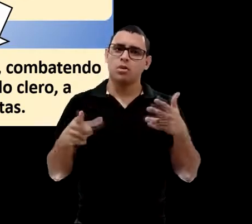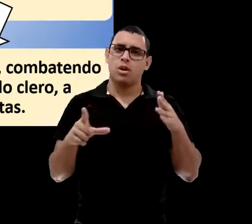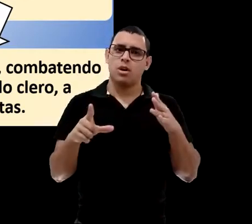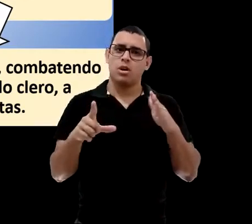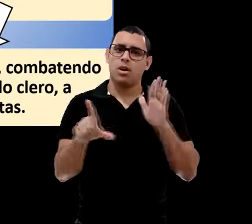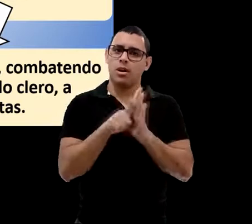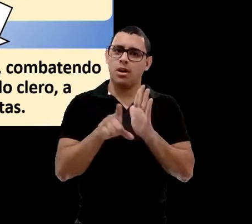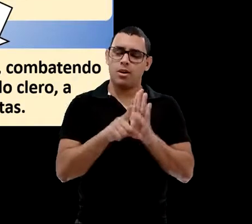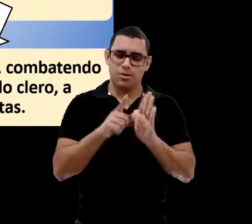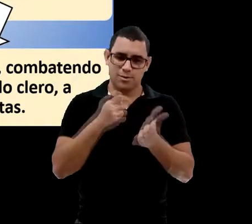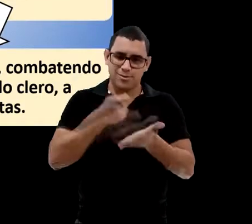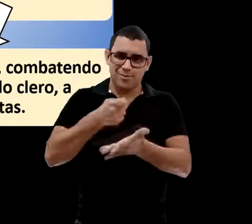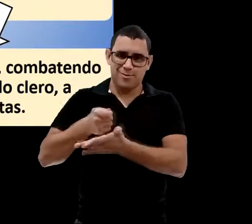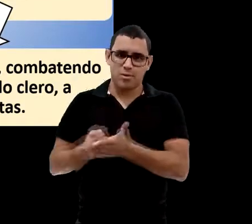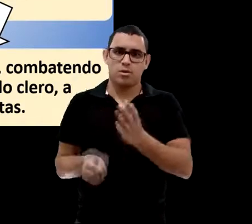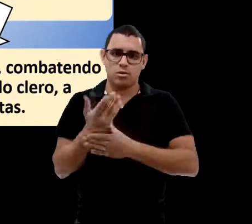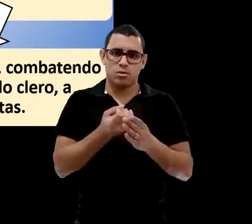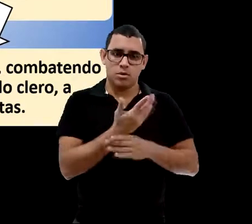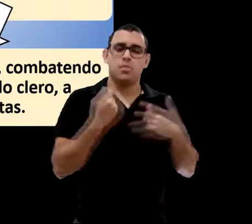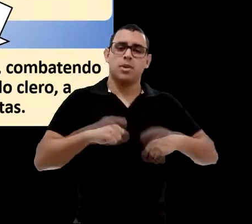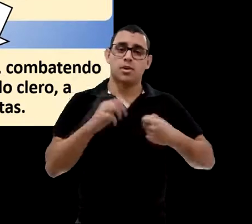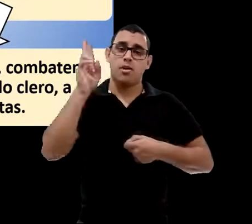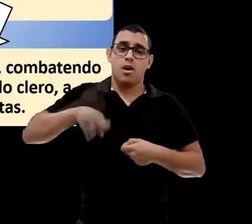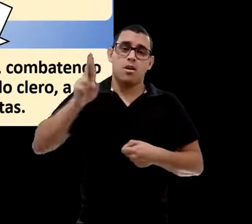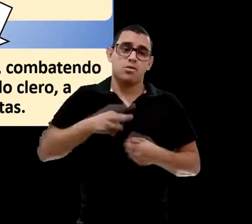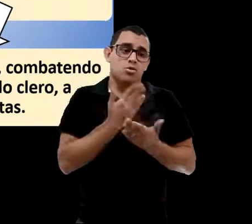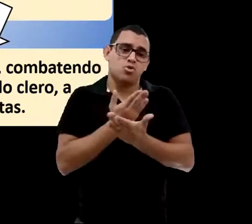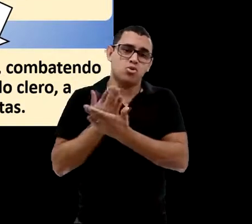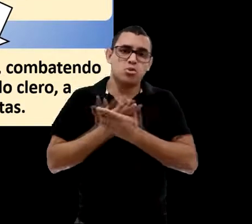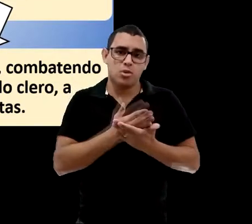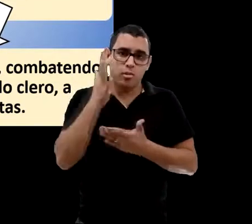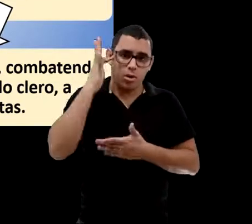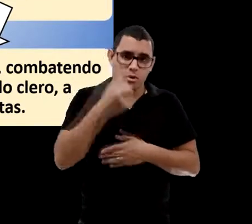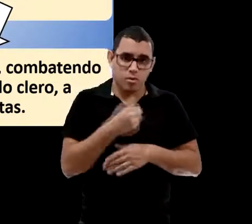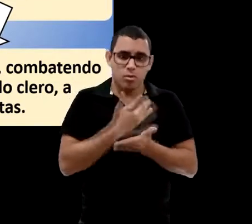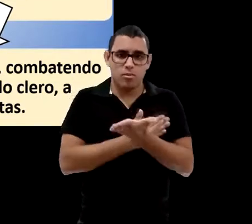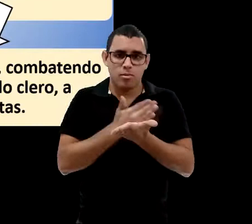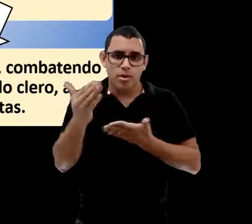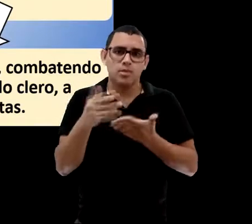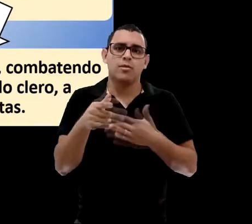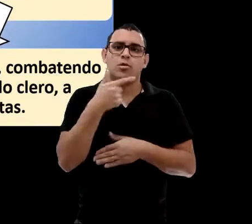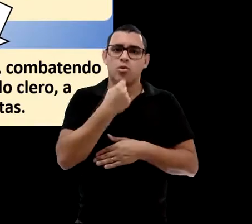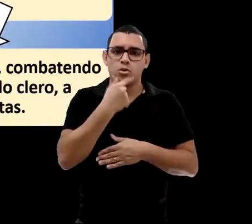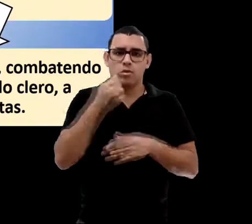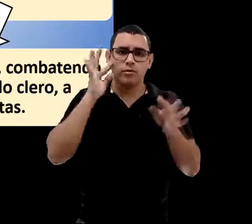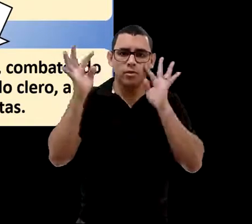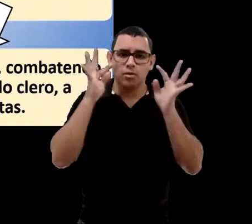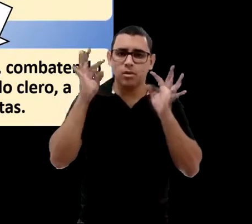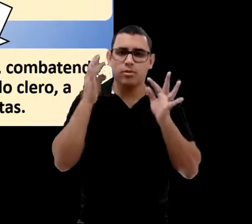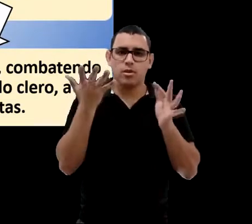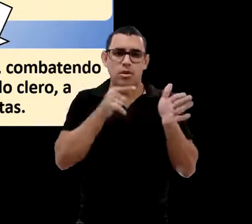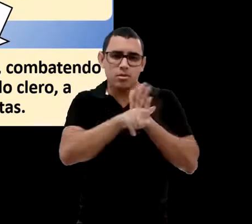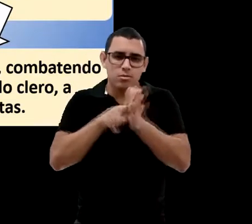certas regularidades e caberia ao homem descobri-los através de sua inteligência. Era o que muitos filósofos da Ilustração